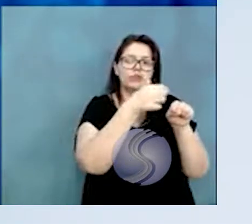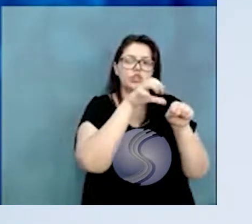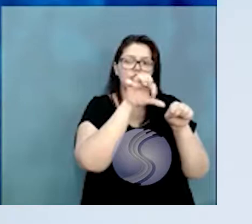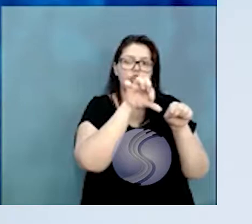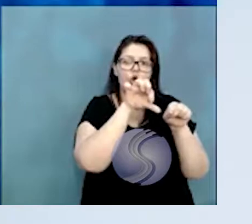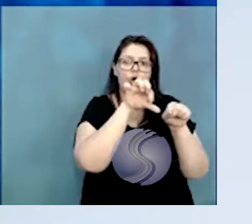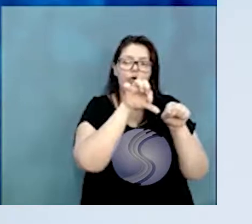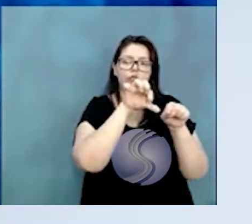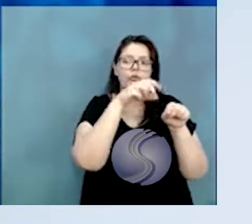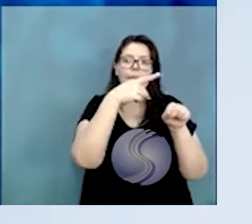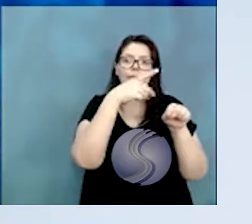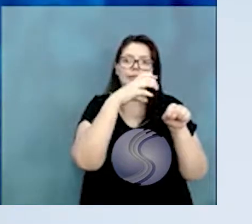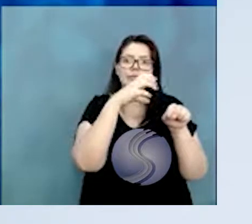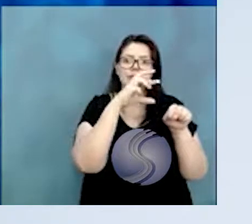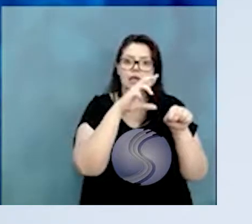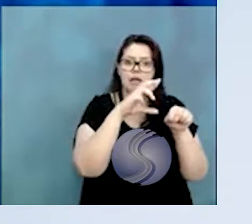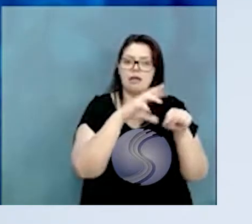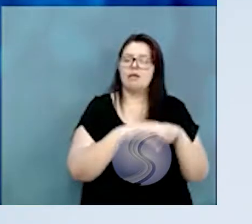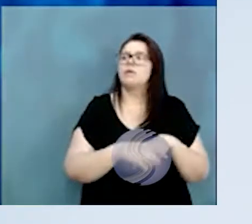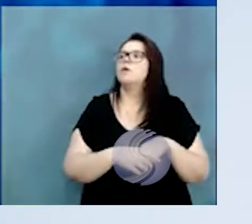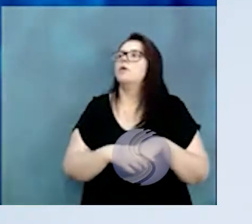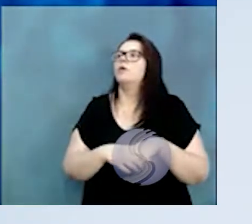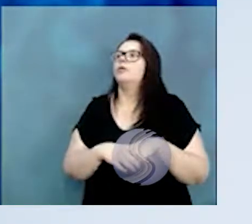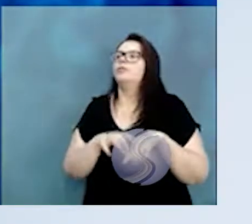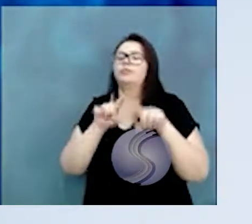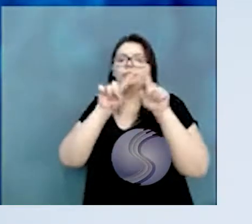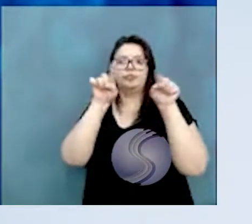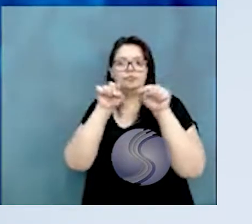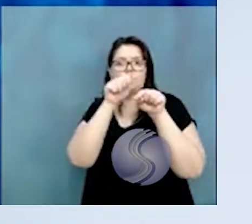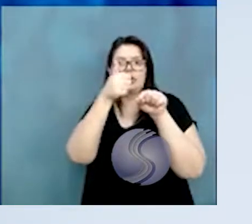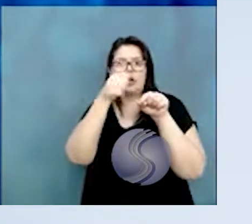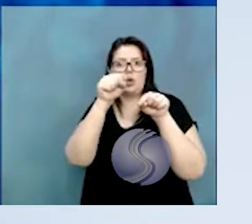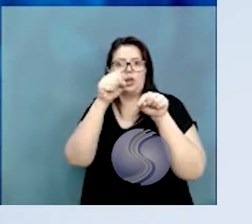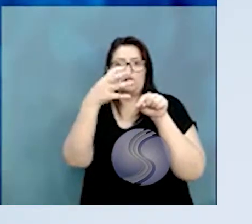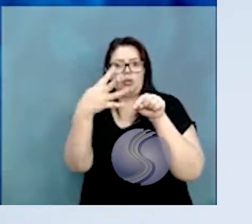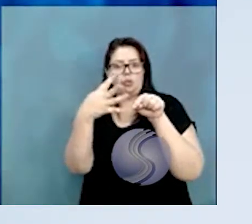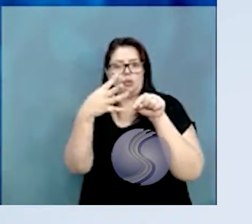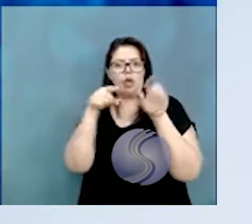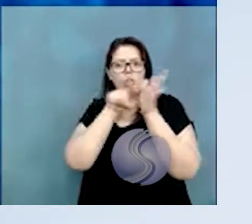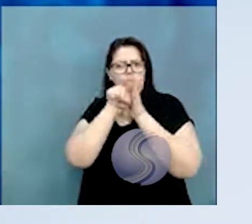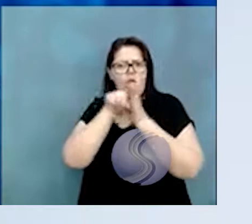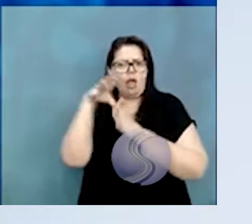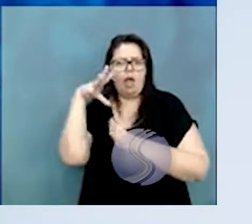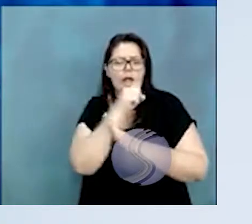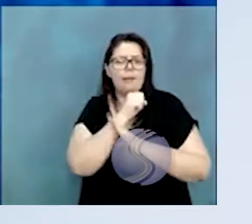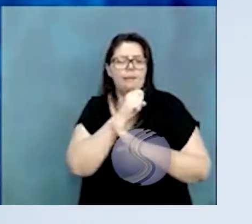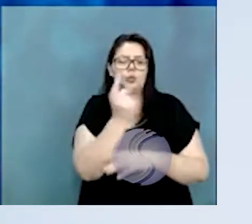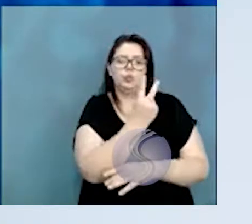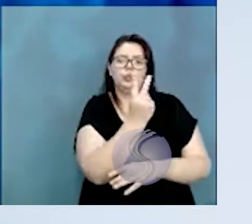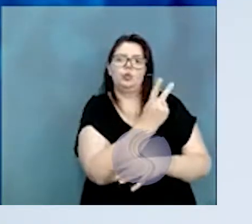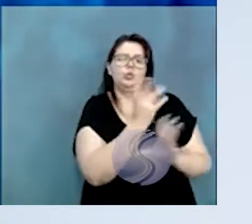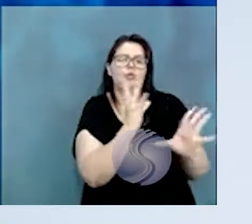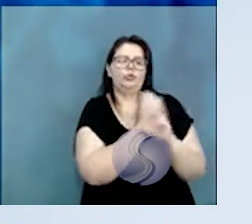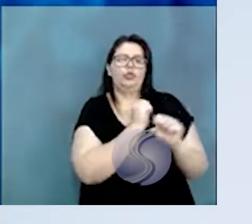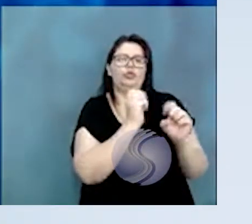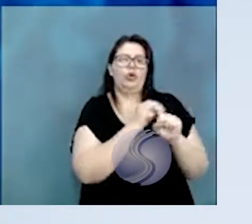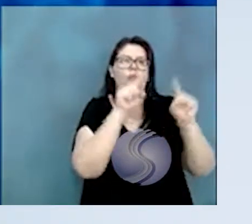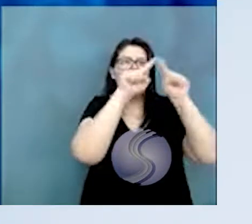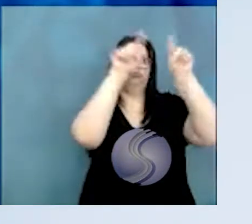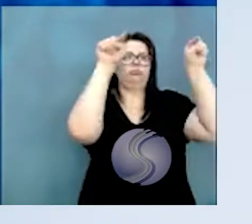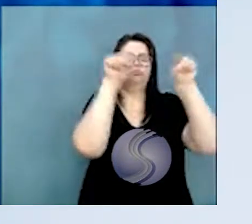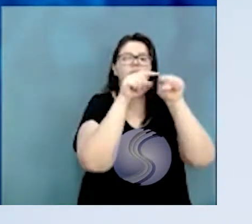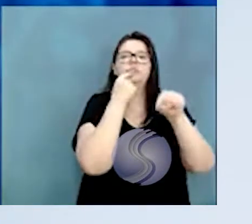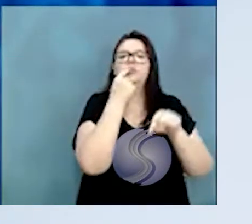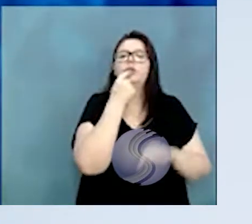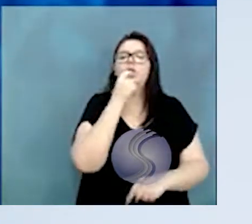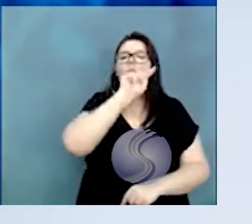de 1.013 pessoas, 1.013 sorrisenses contaminados por Covid-19,